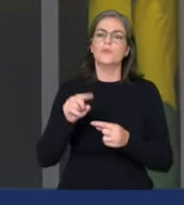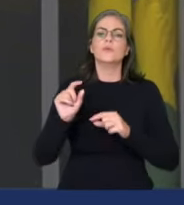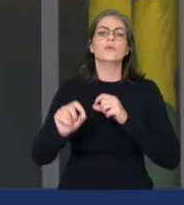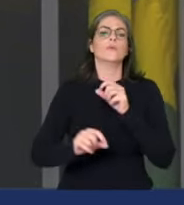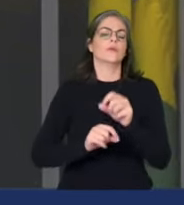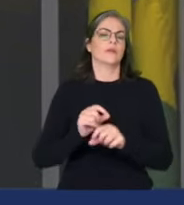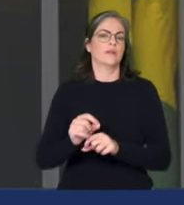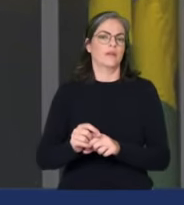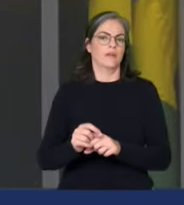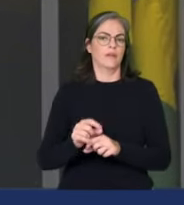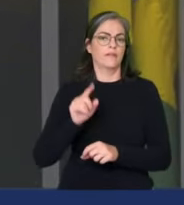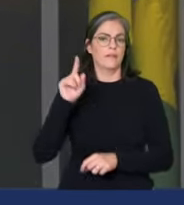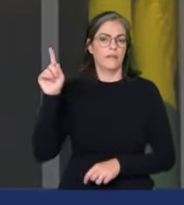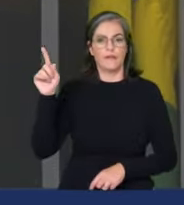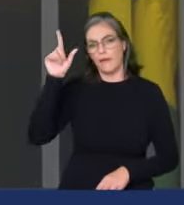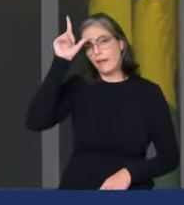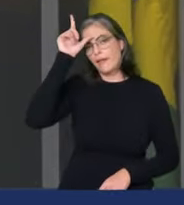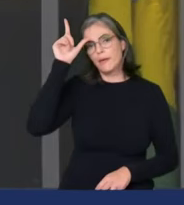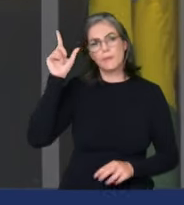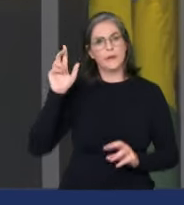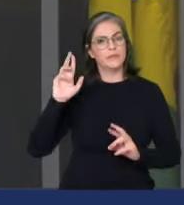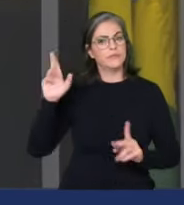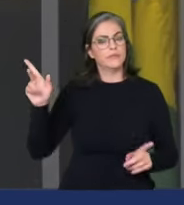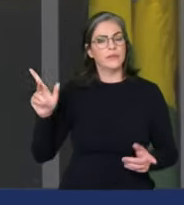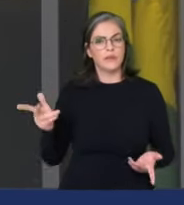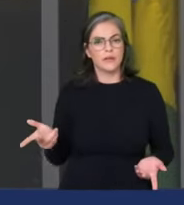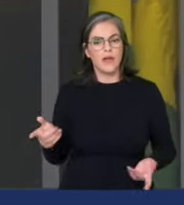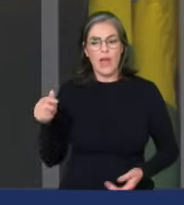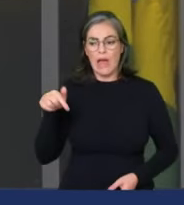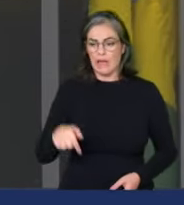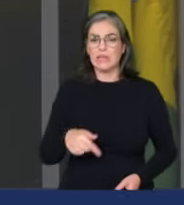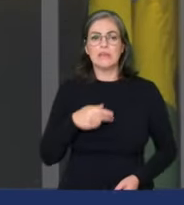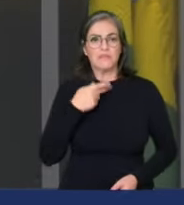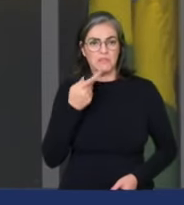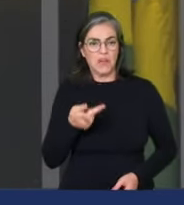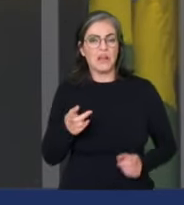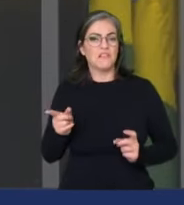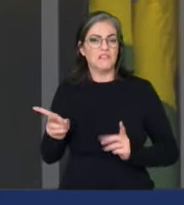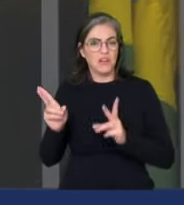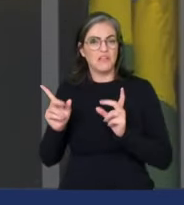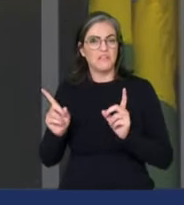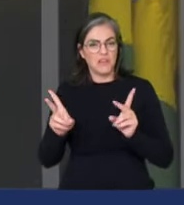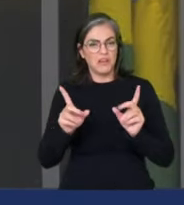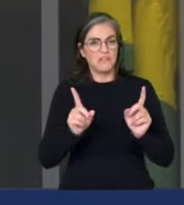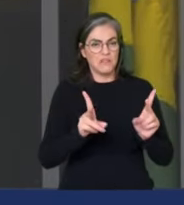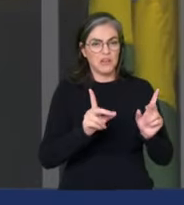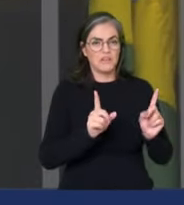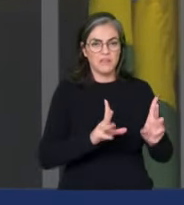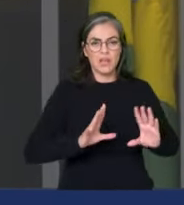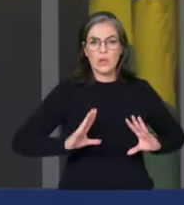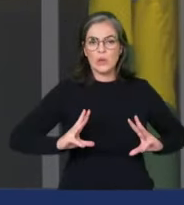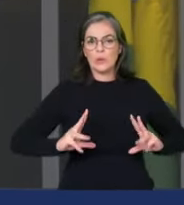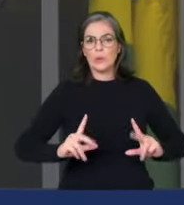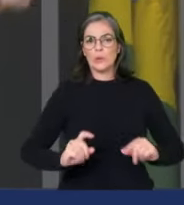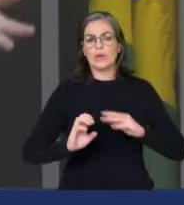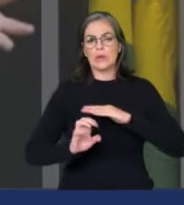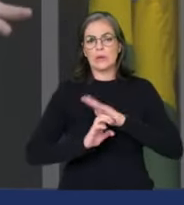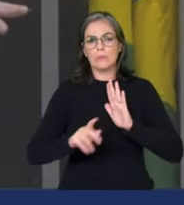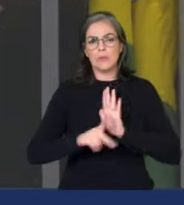não está mirando. Falam tanto aqui em privatização, privatização dos Correios. A